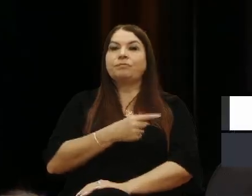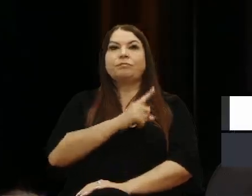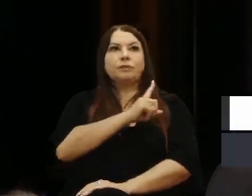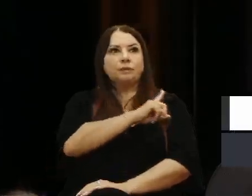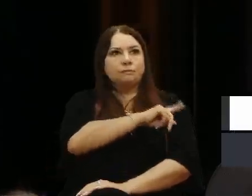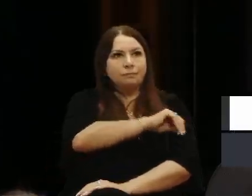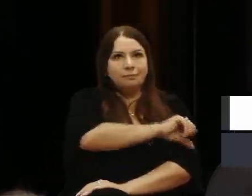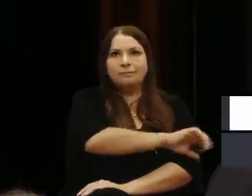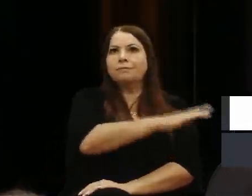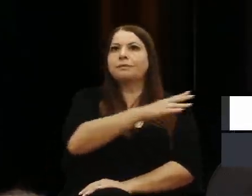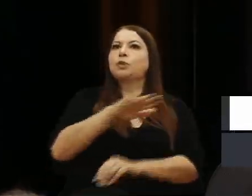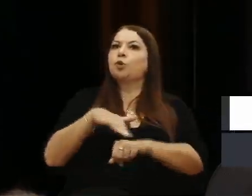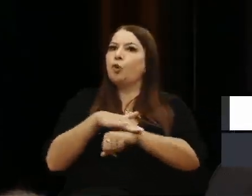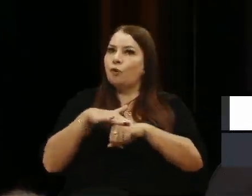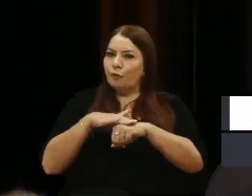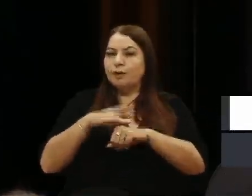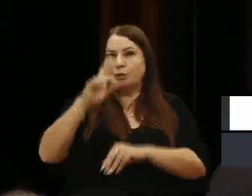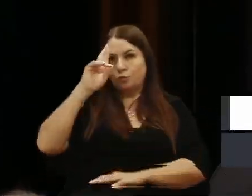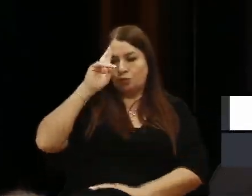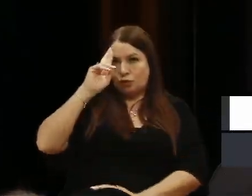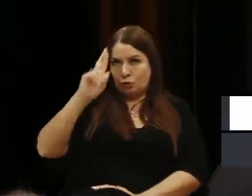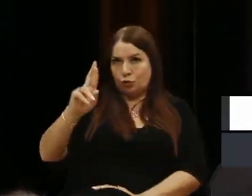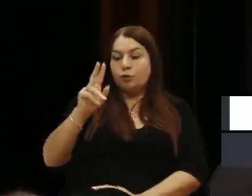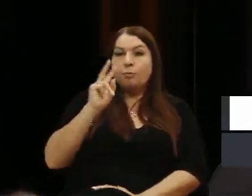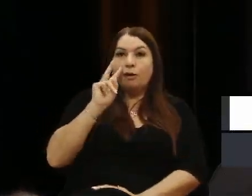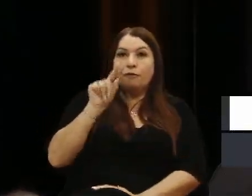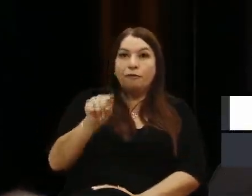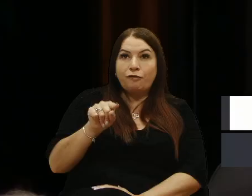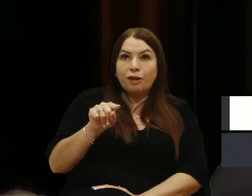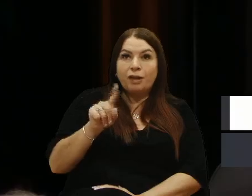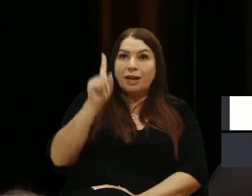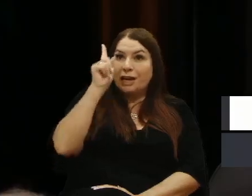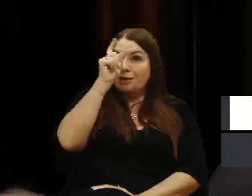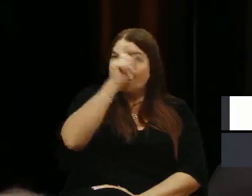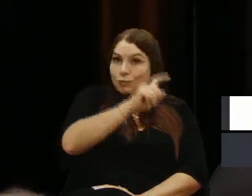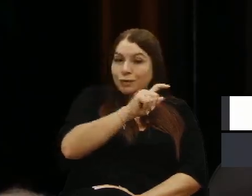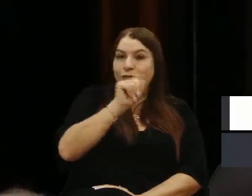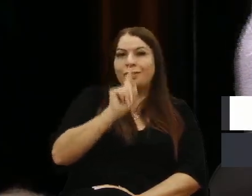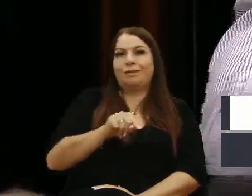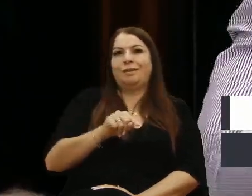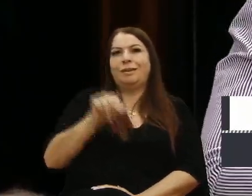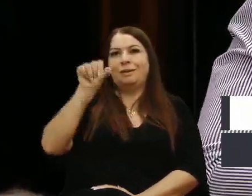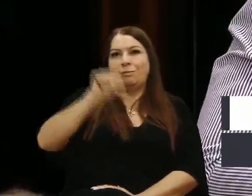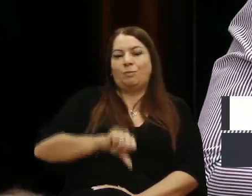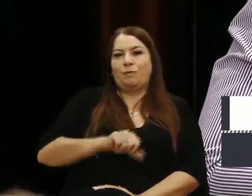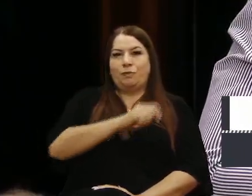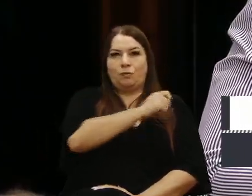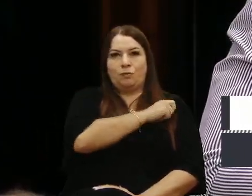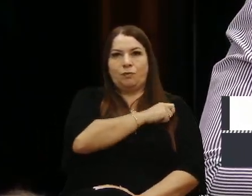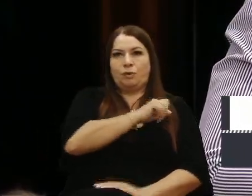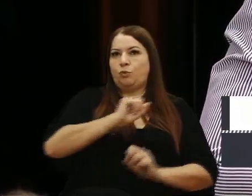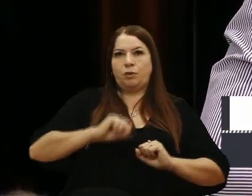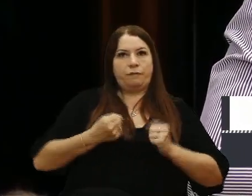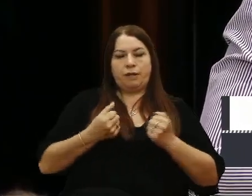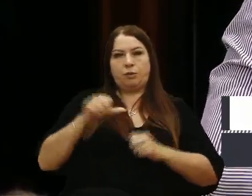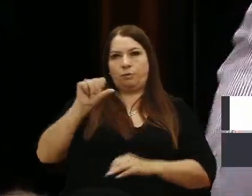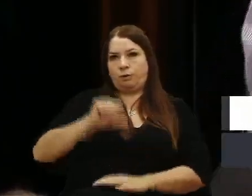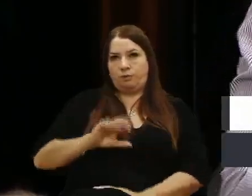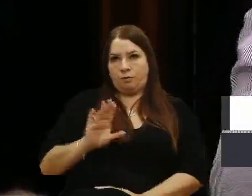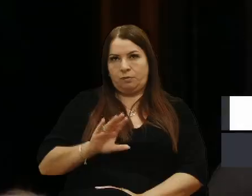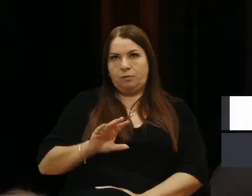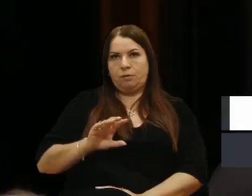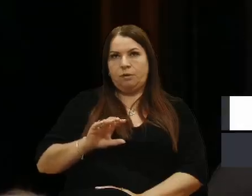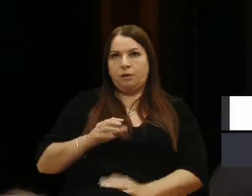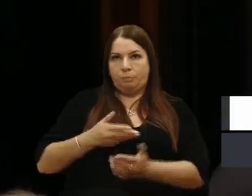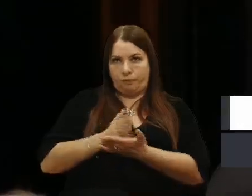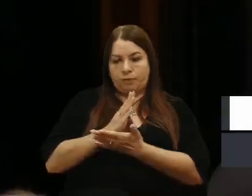Caxias. Conversem com o diretor para ver a dificuldade que é reprovar alunos. Eu não defendo reprovação. Defendo a